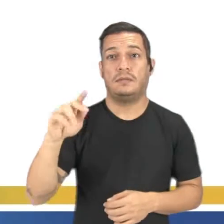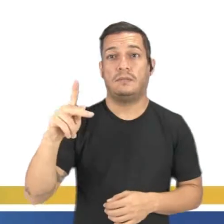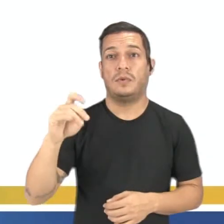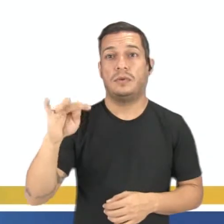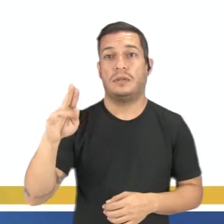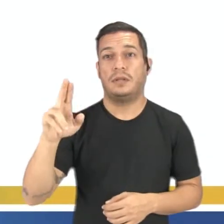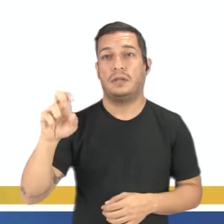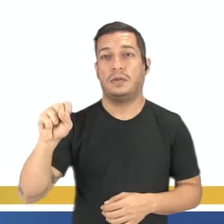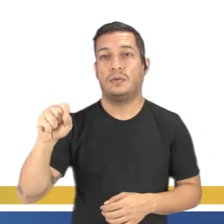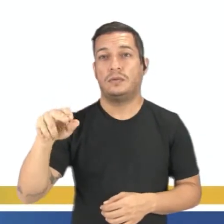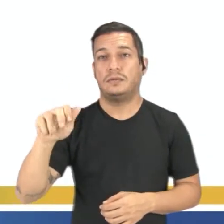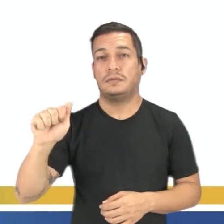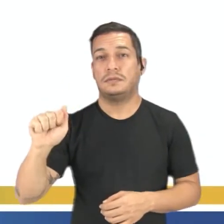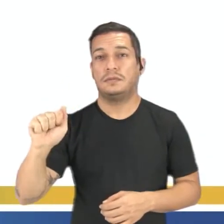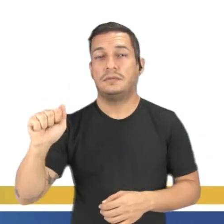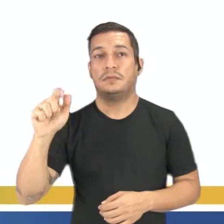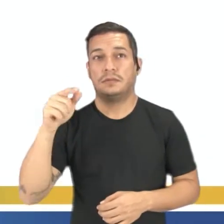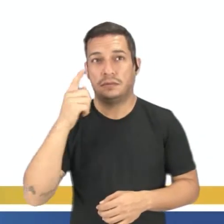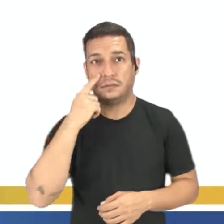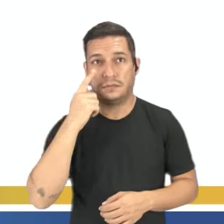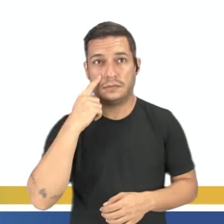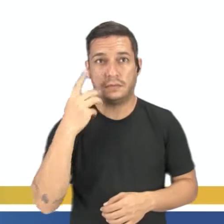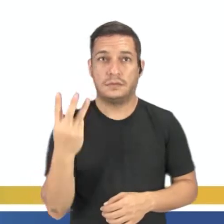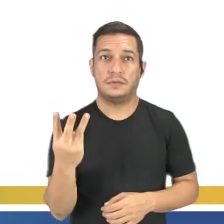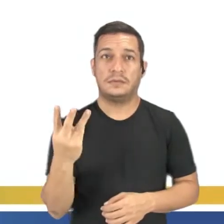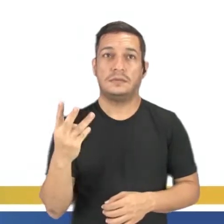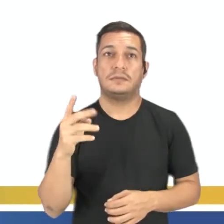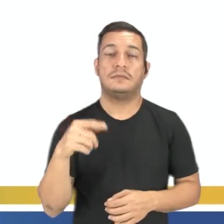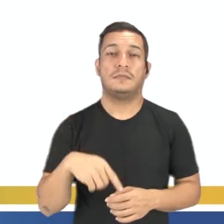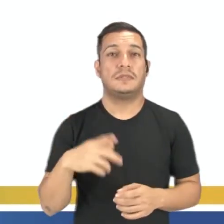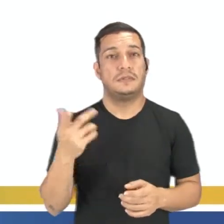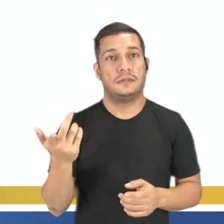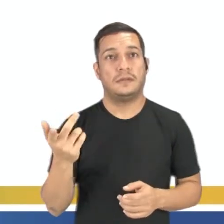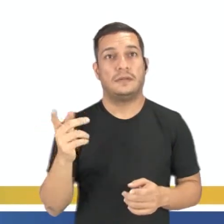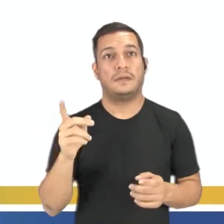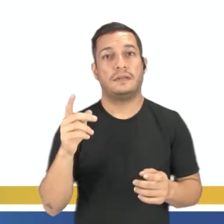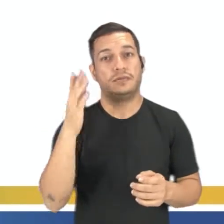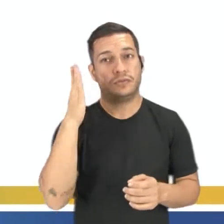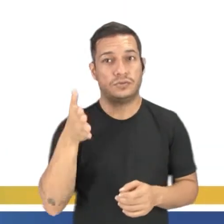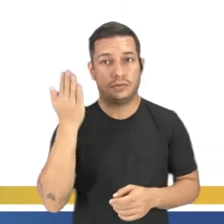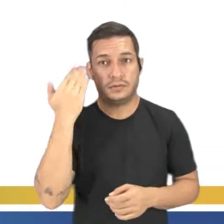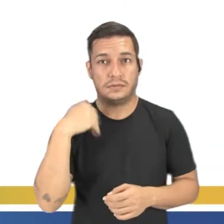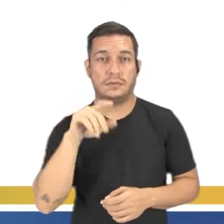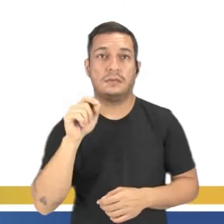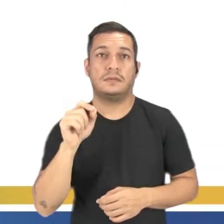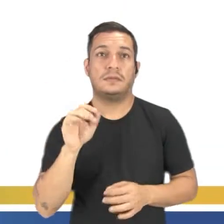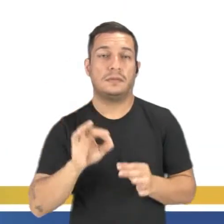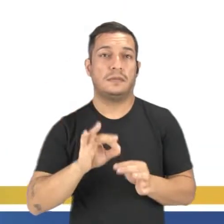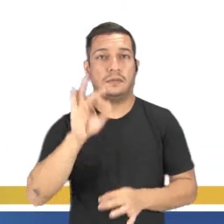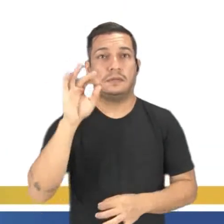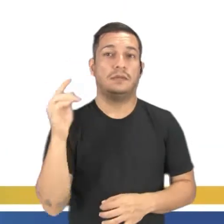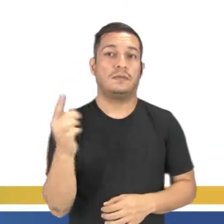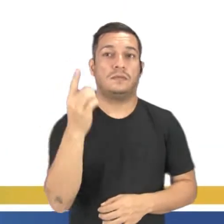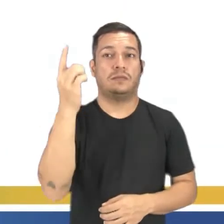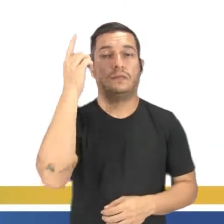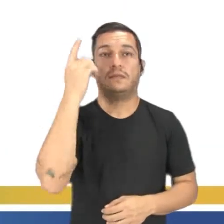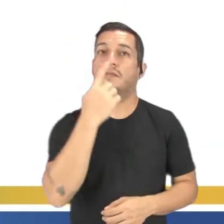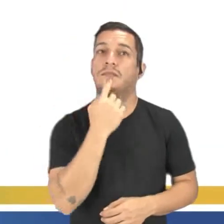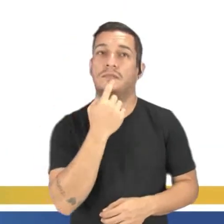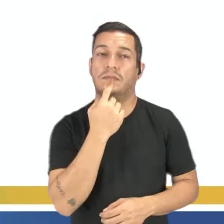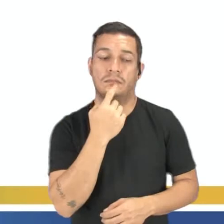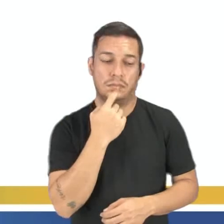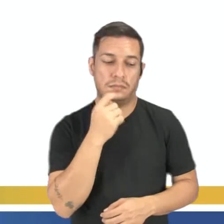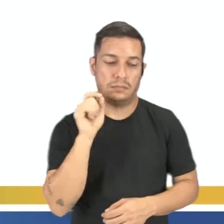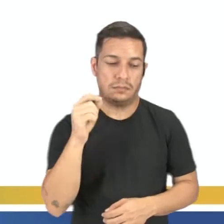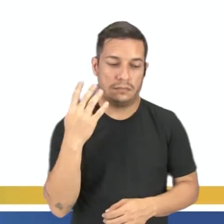aqui 5, e esse meu cateto sendo 3, automaticamente já sei que essa medida da altura de vermelho